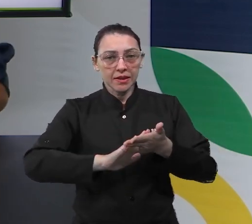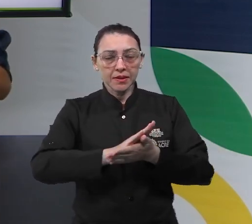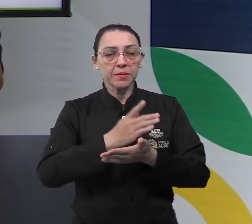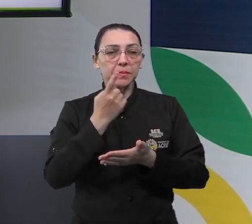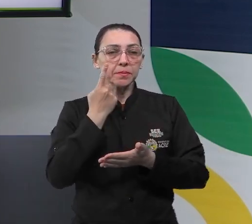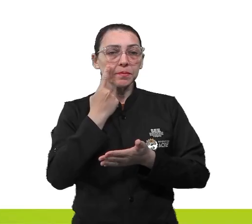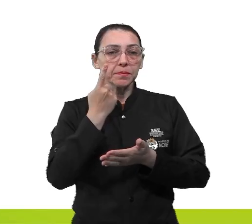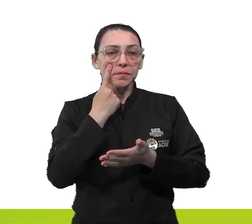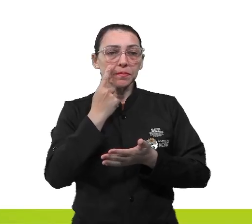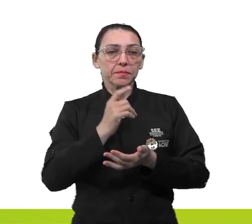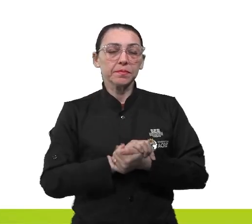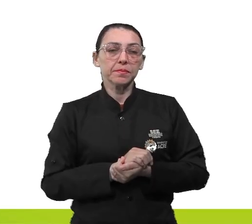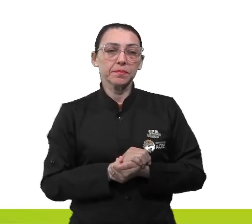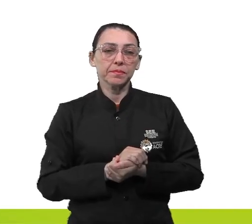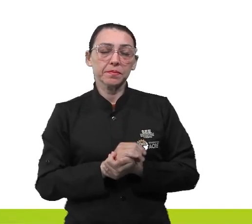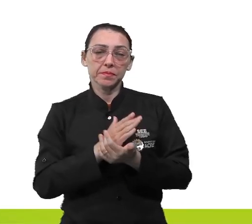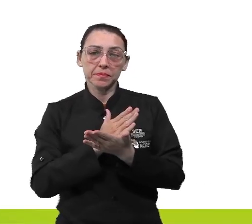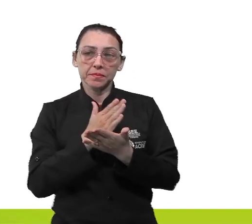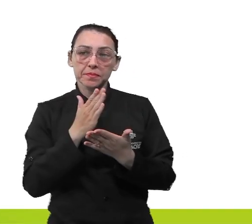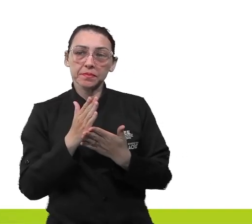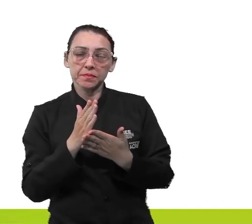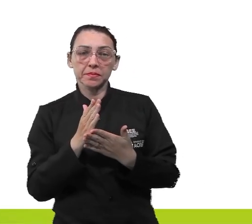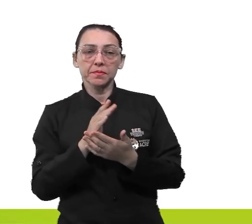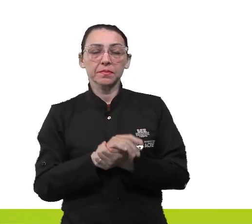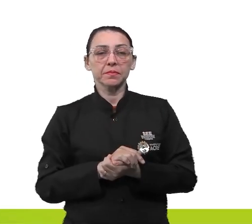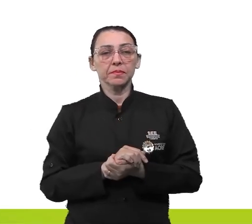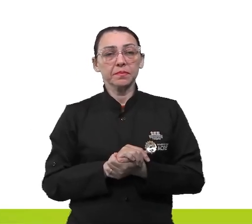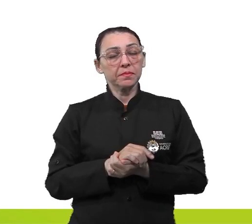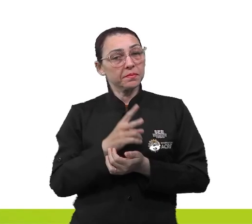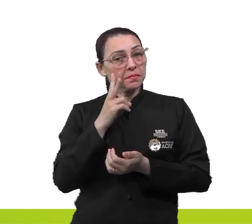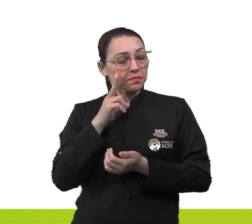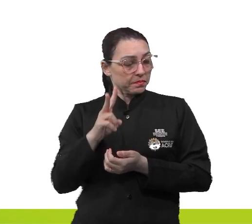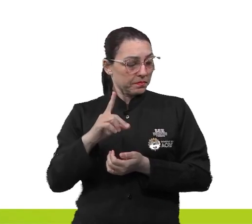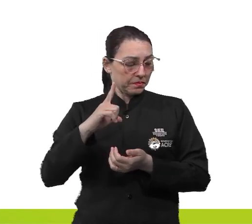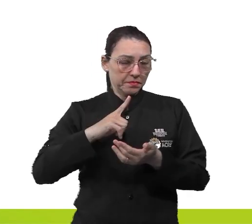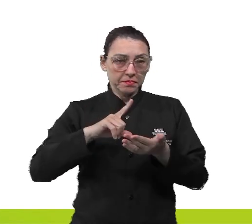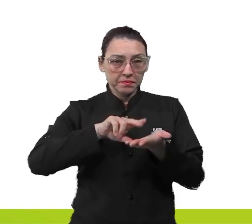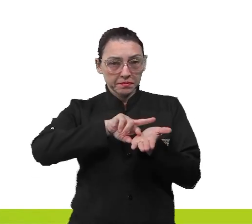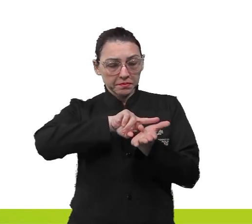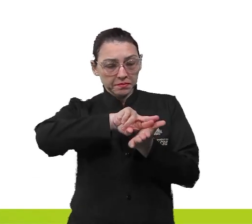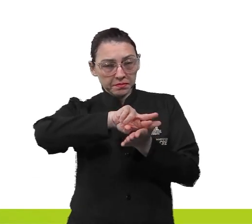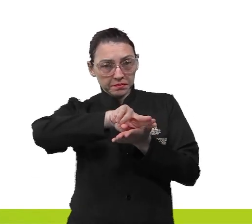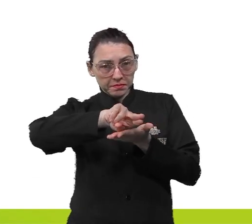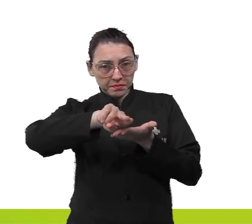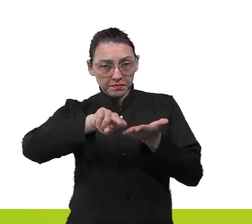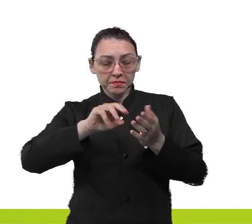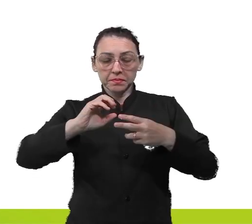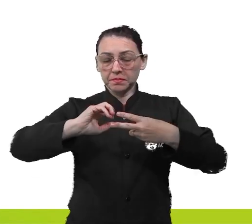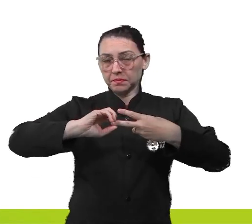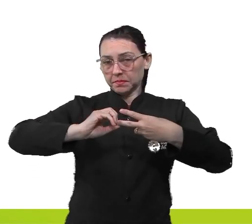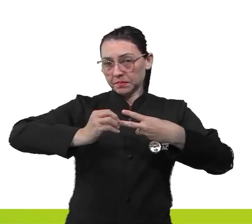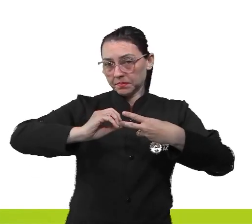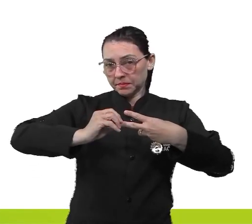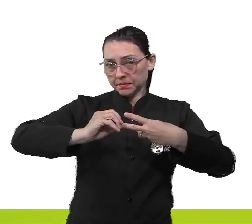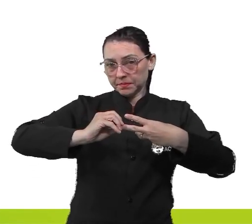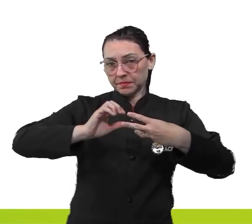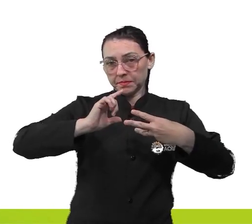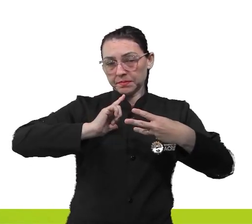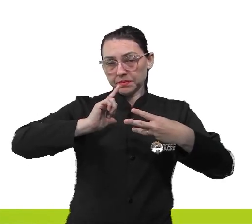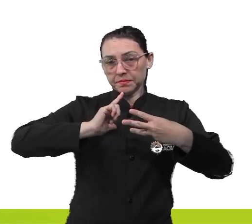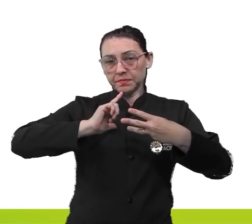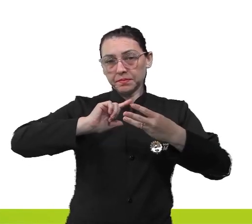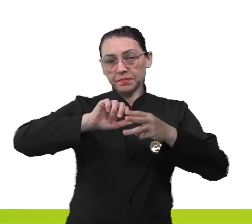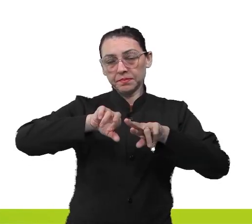só como é que o corpo é incrível. Então, vamos começar. A gente viu que existem vários tipos de célula, Então, existe uma